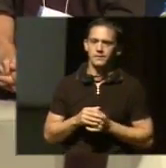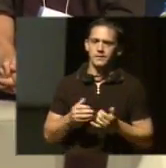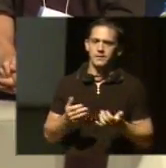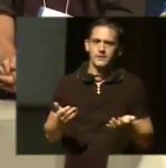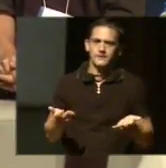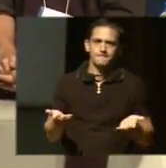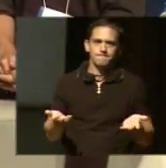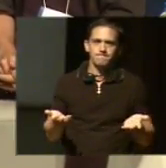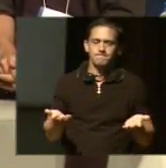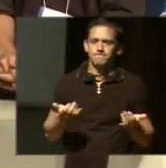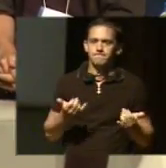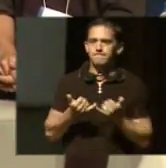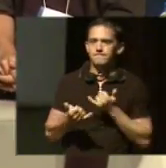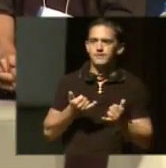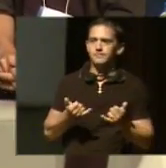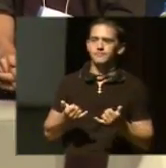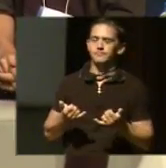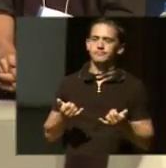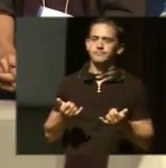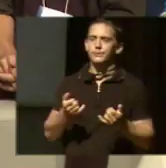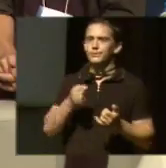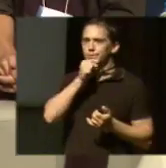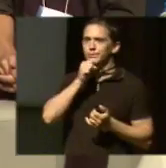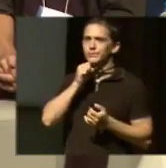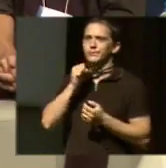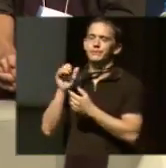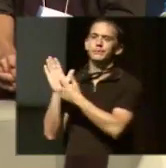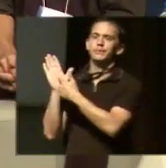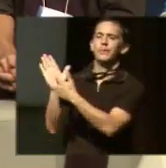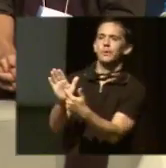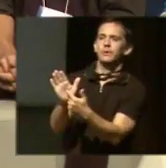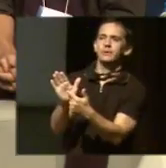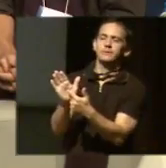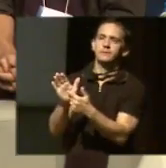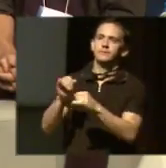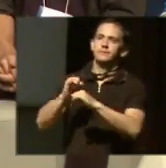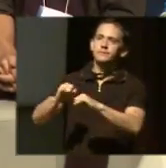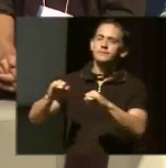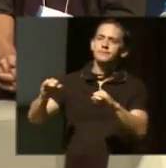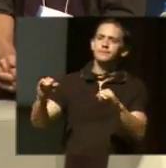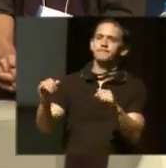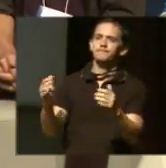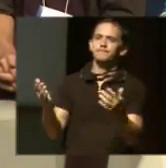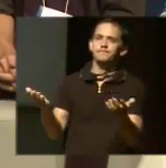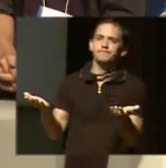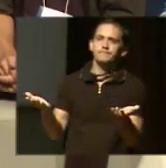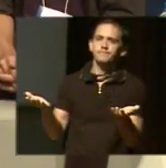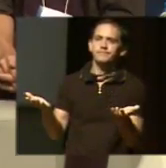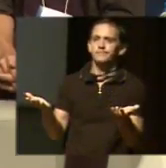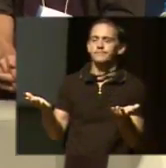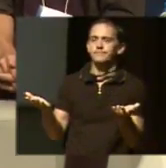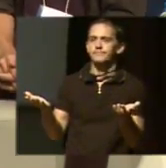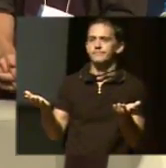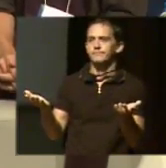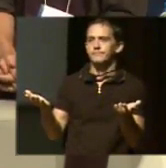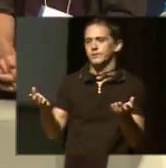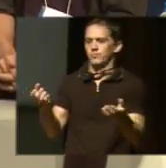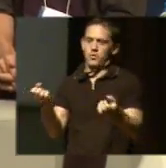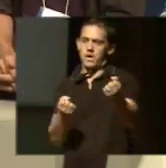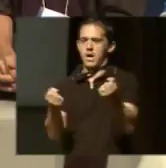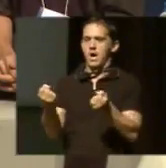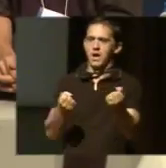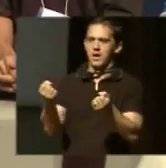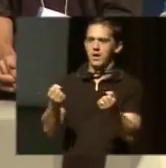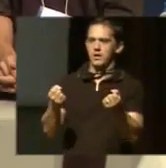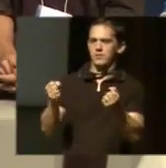dificilmente vai ver um idoso representando um comercial de carro, como bem dito, ou